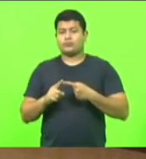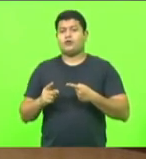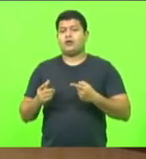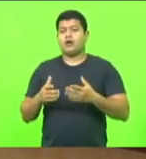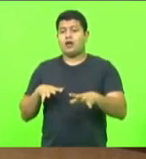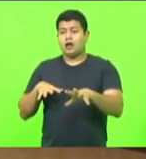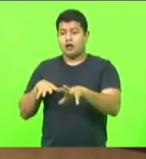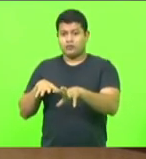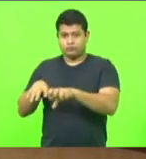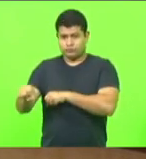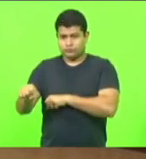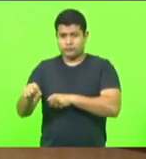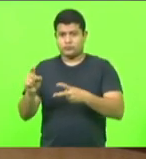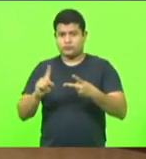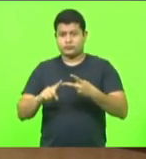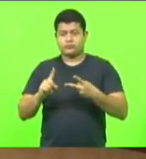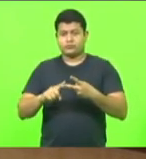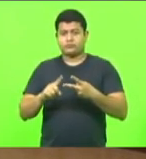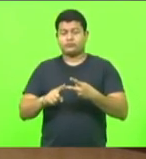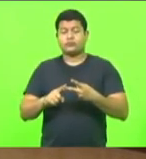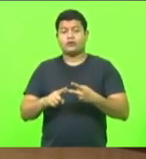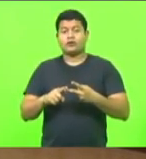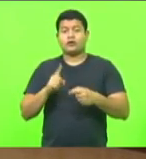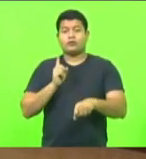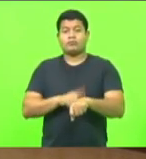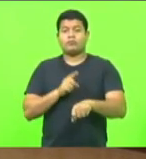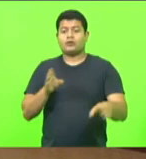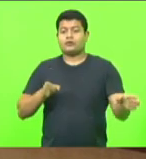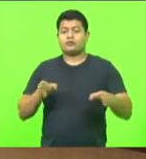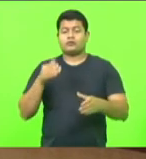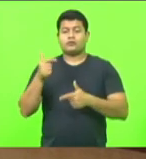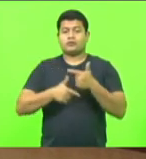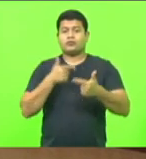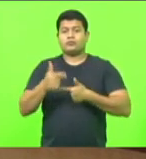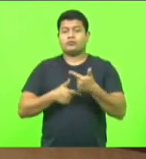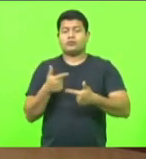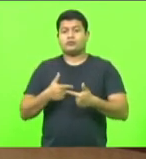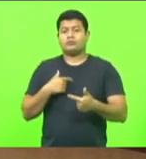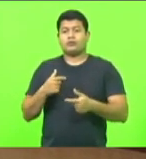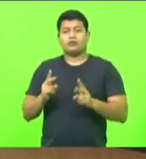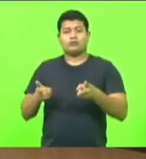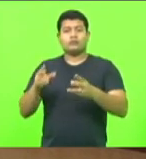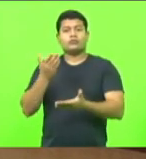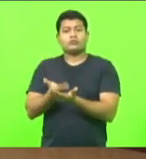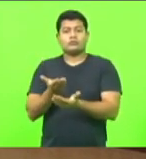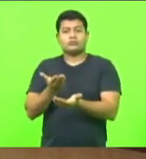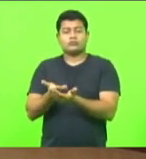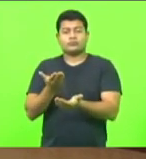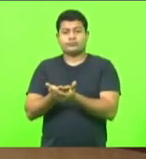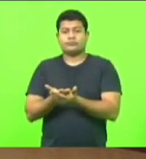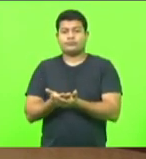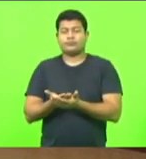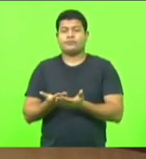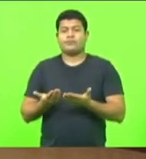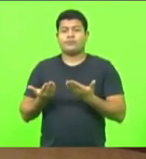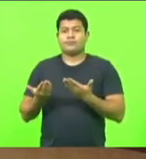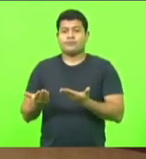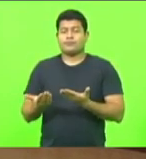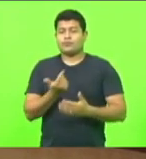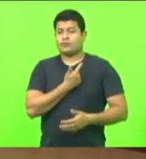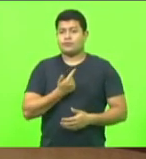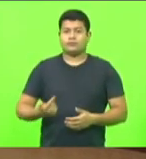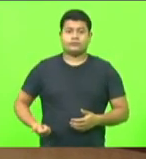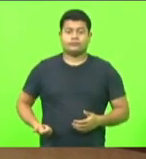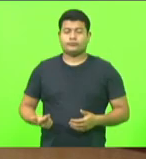o horizontal, no tempo de trabalho e cursos de capacitação continuados. No nível vertical, a tabela do governo apresenta algum grau de